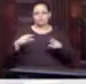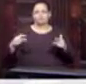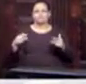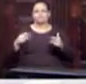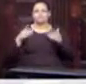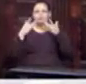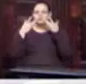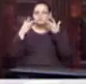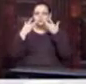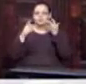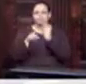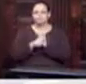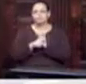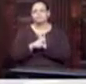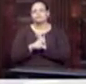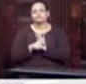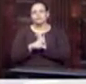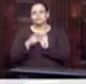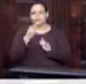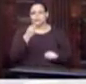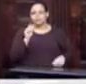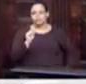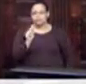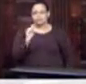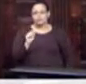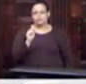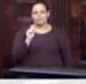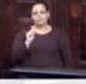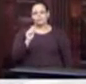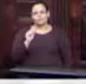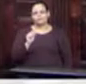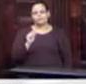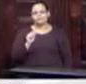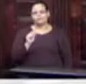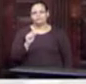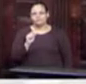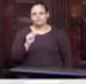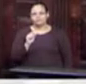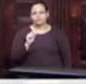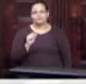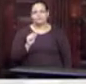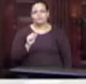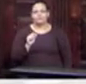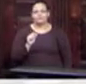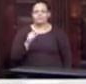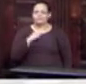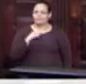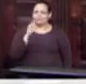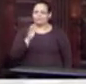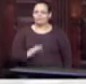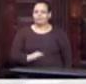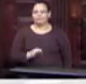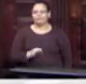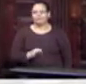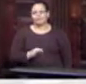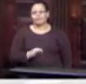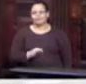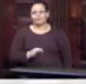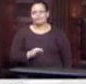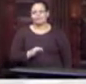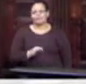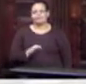Teatro Municipal, dizendo que, com um grau razoável de certeza,